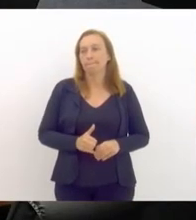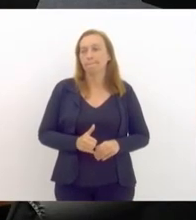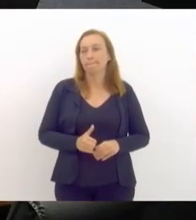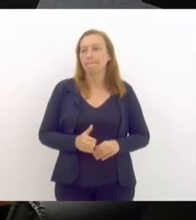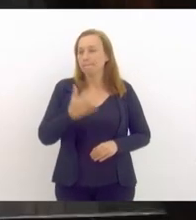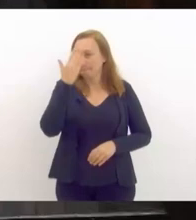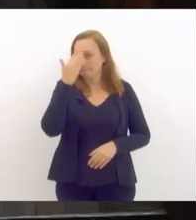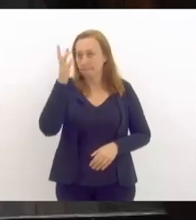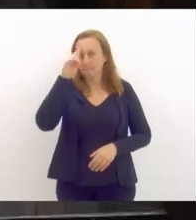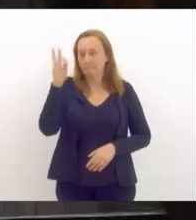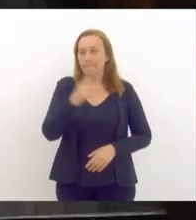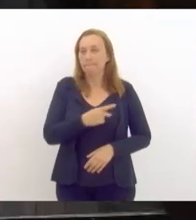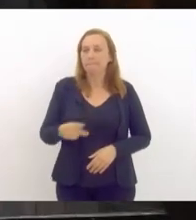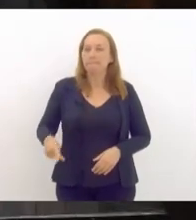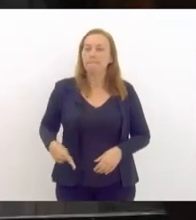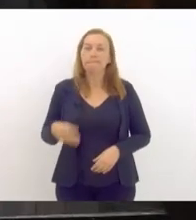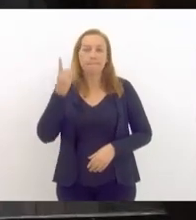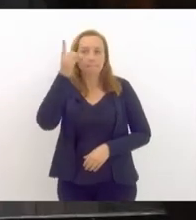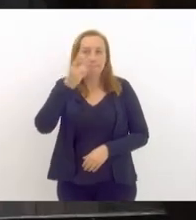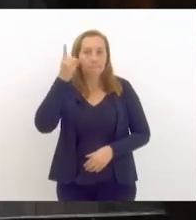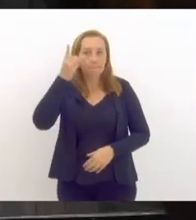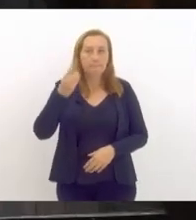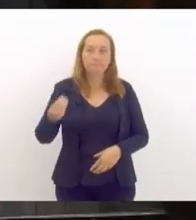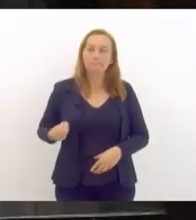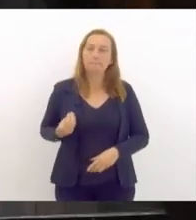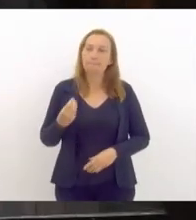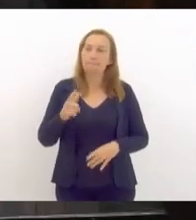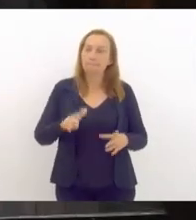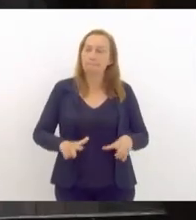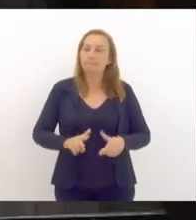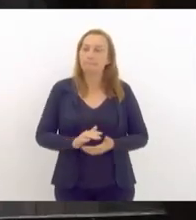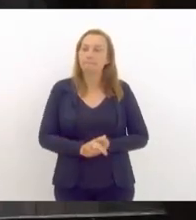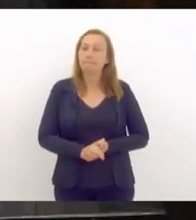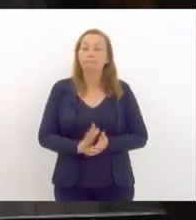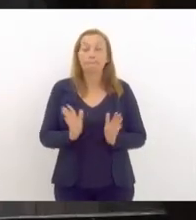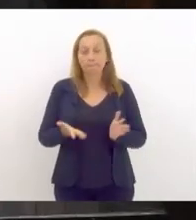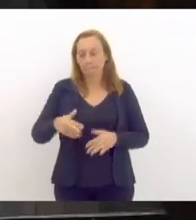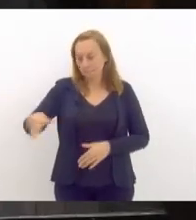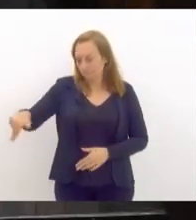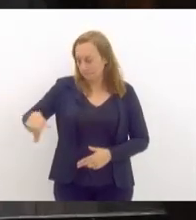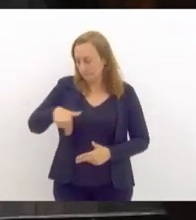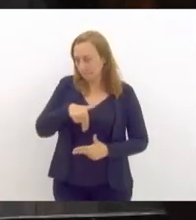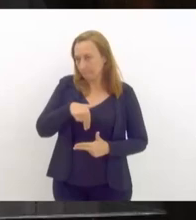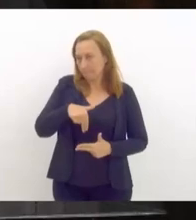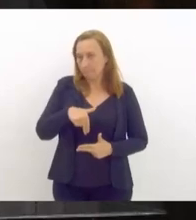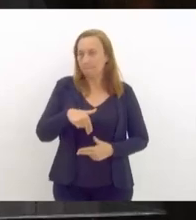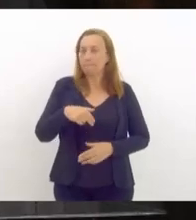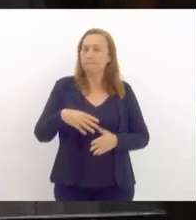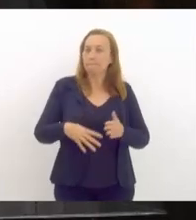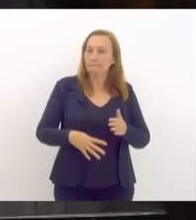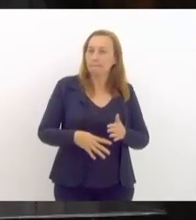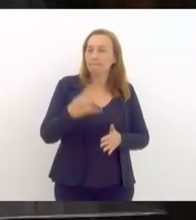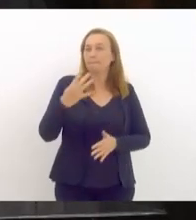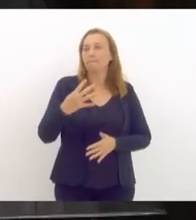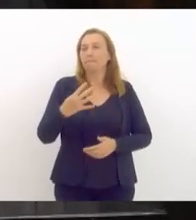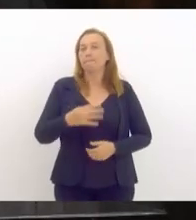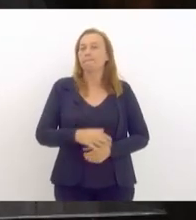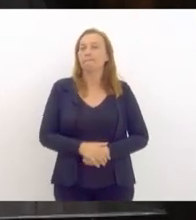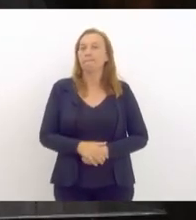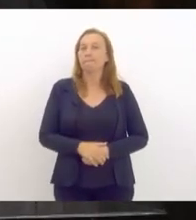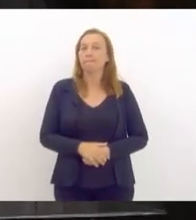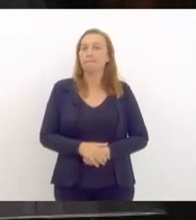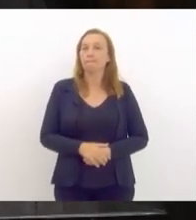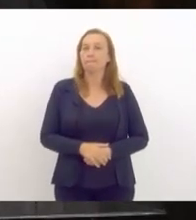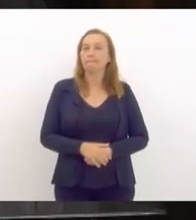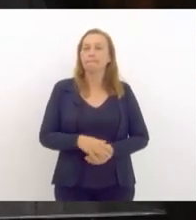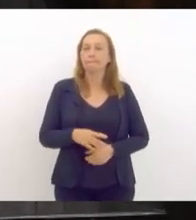Presidente deputados deputados aqui presentes hoje vem a Tribuna pela quarta vez para bater